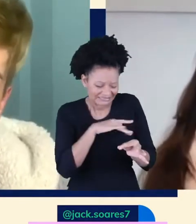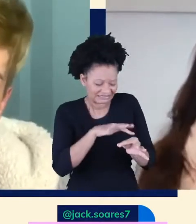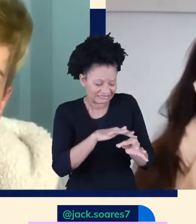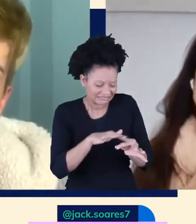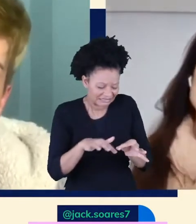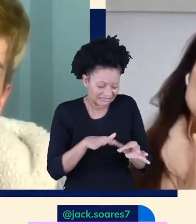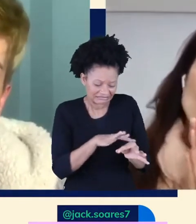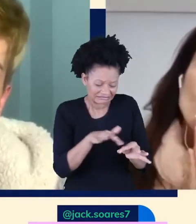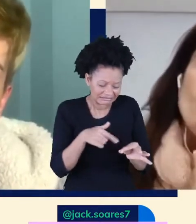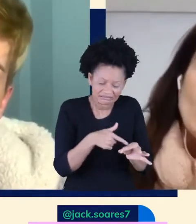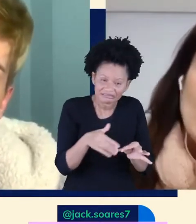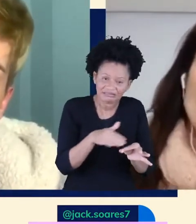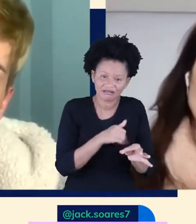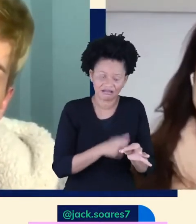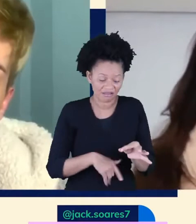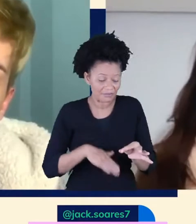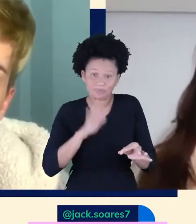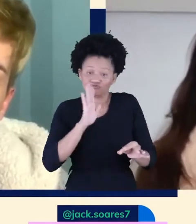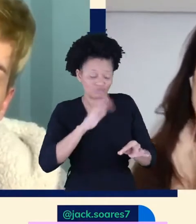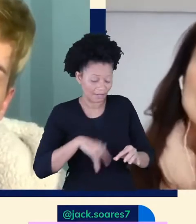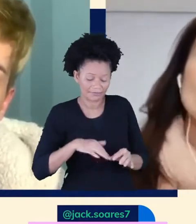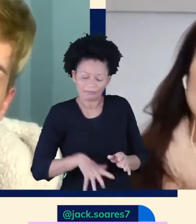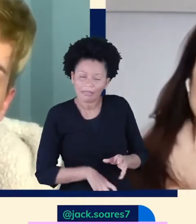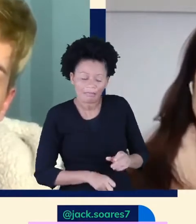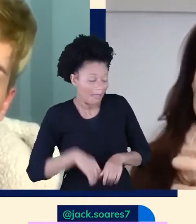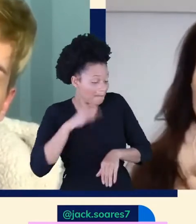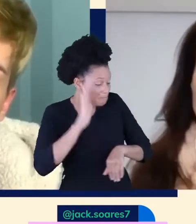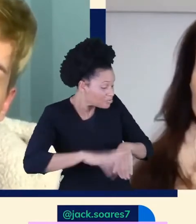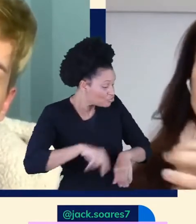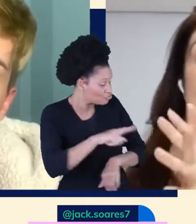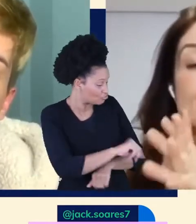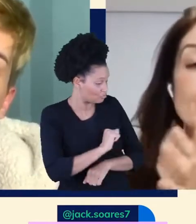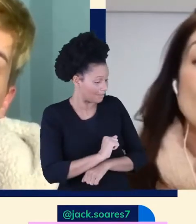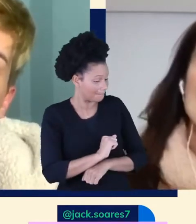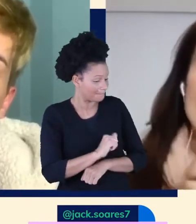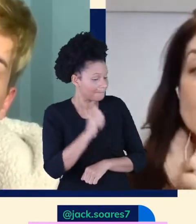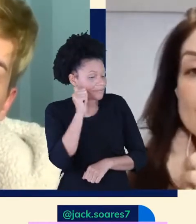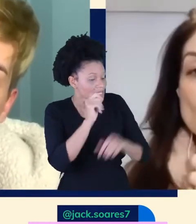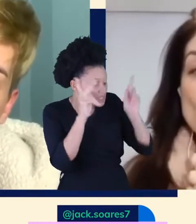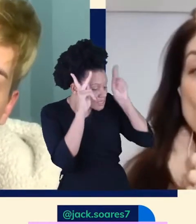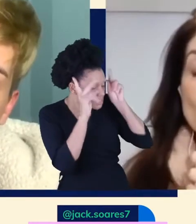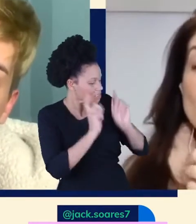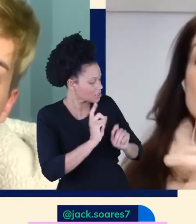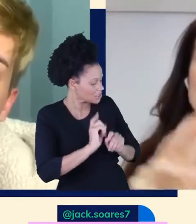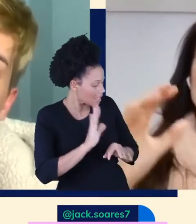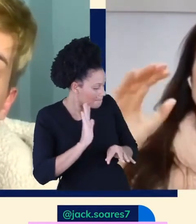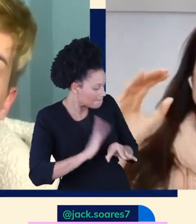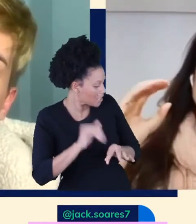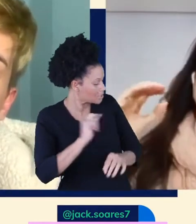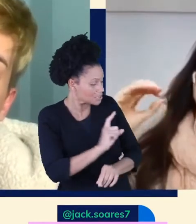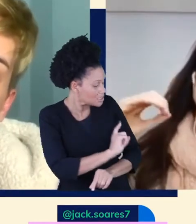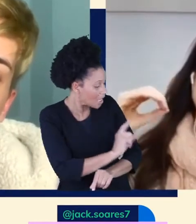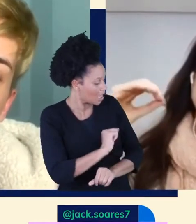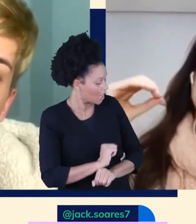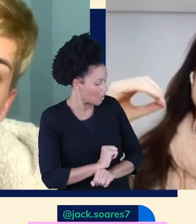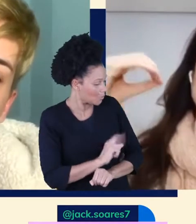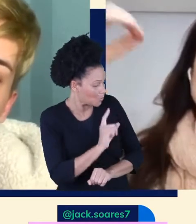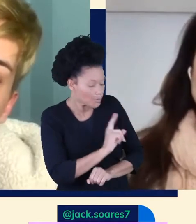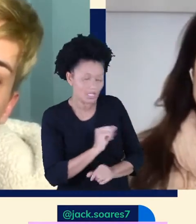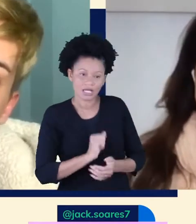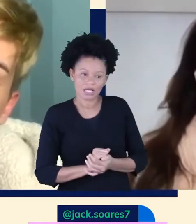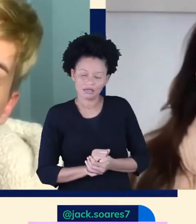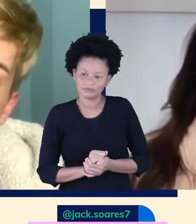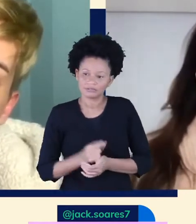quente. Então, se a gente falar que feio, tira a mão daí, princesinha não faz isso, sempre que a gente emitir uma